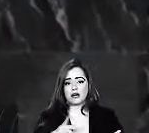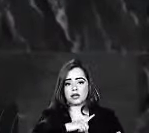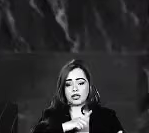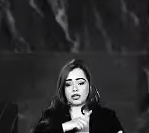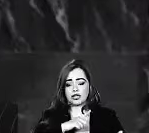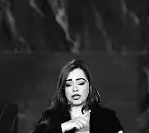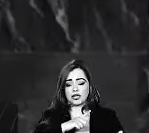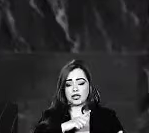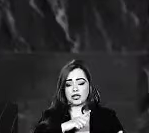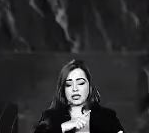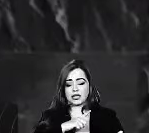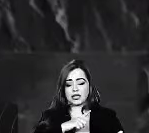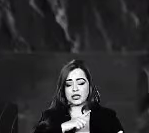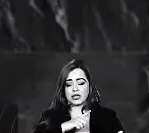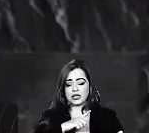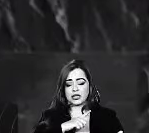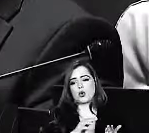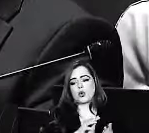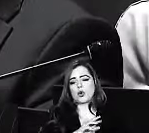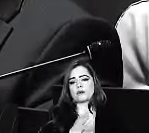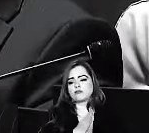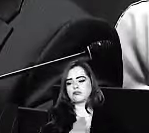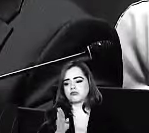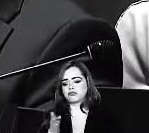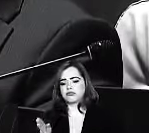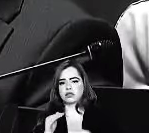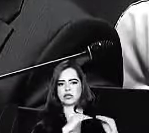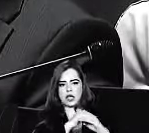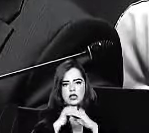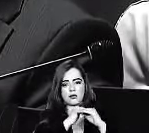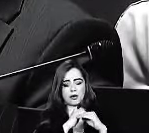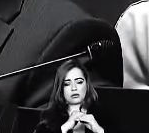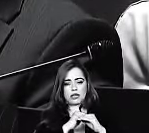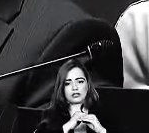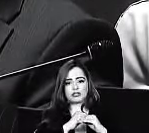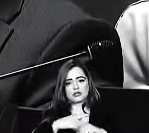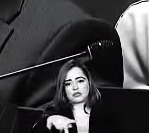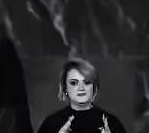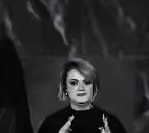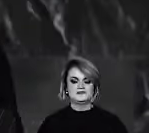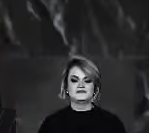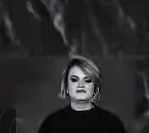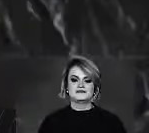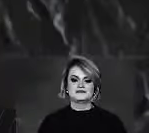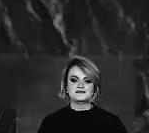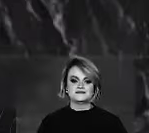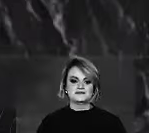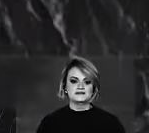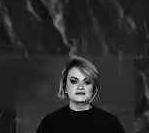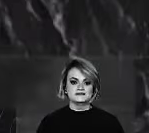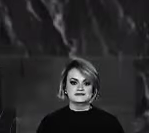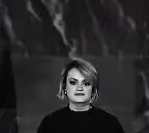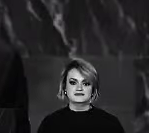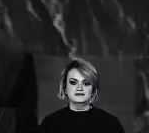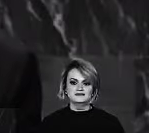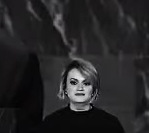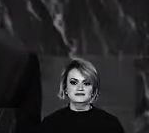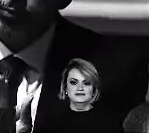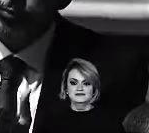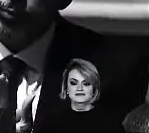que você fez no verão passado. Você estava do lado da turma contrária à civilização, para demonizar